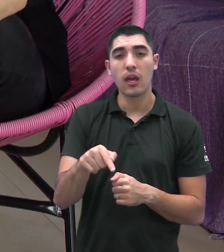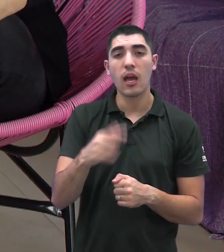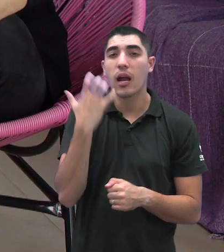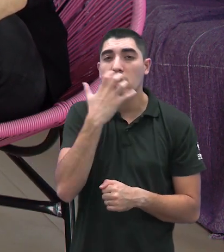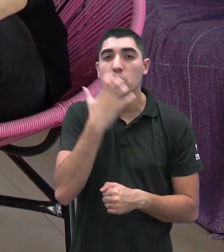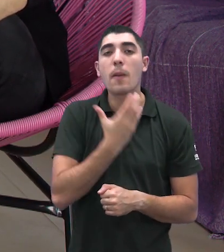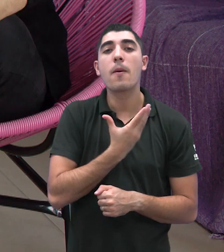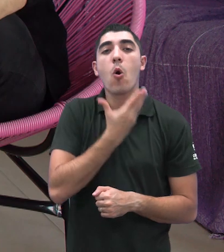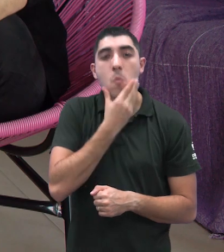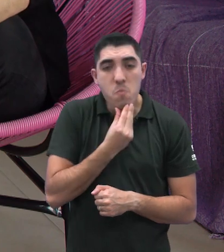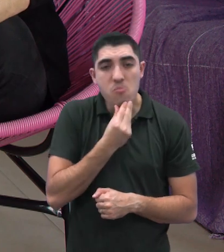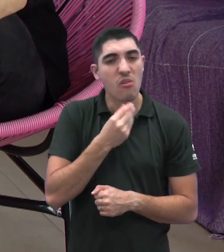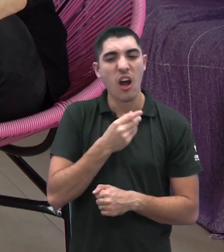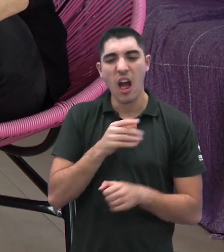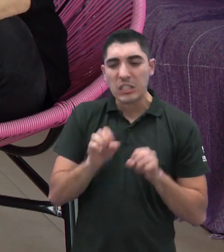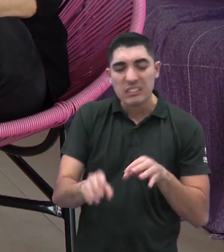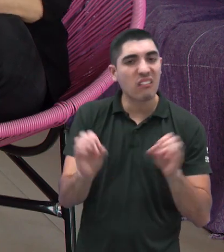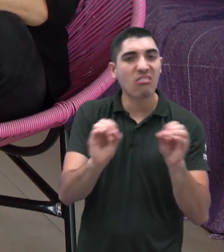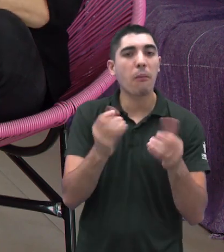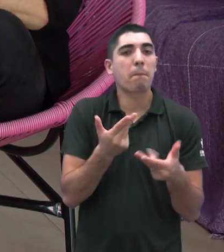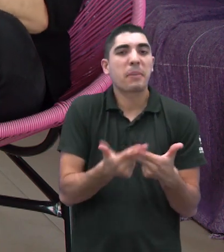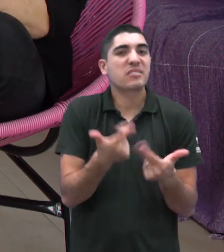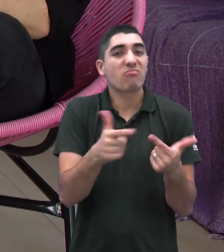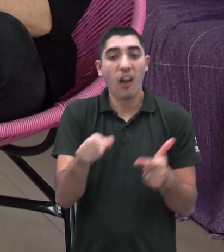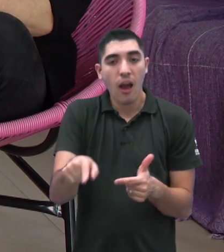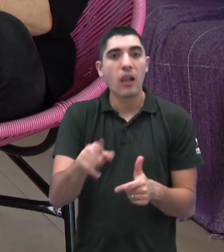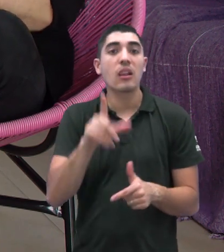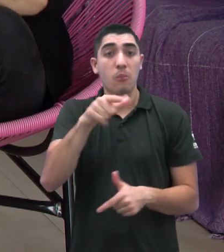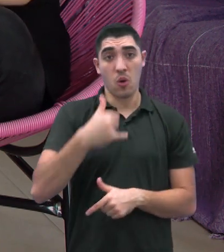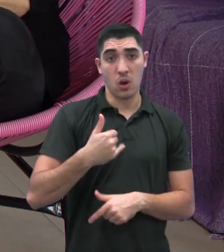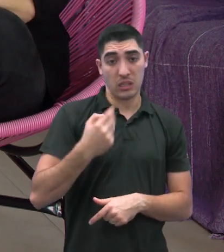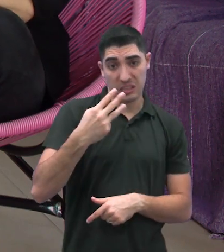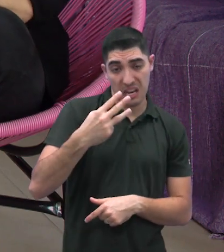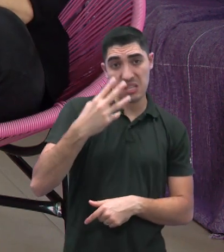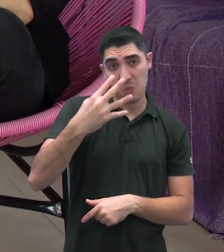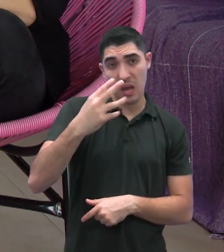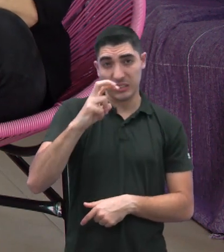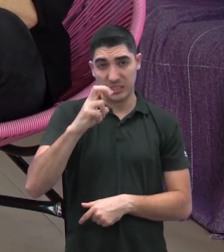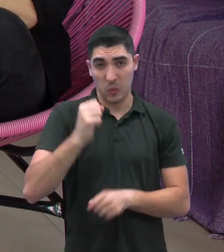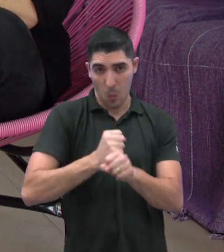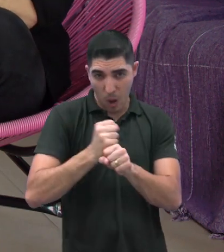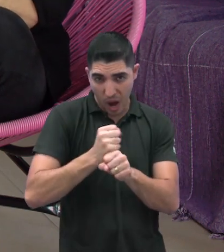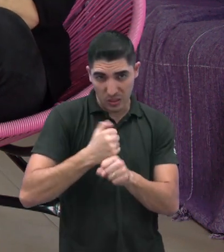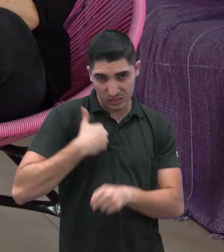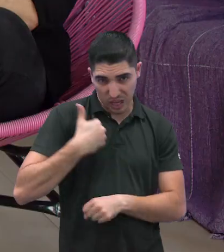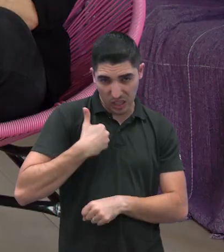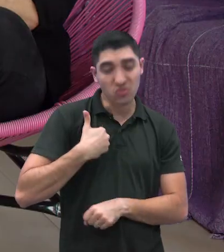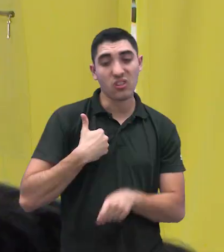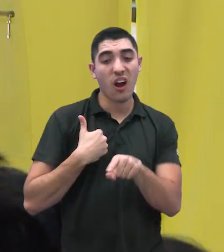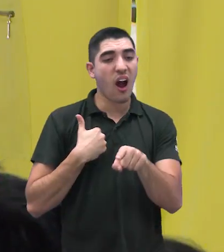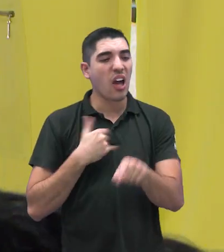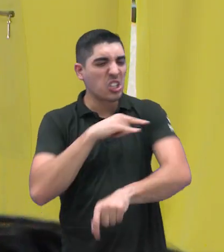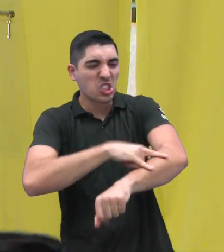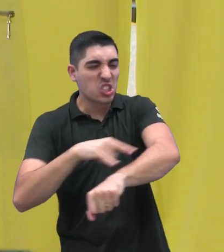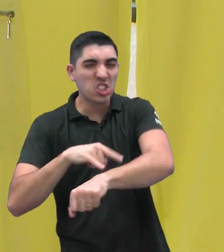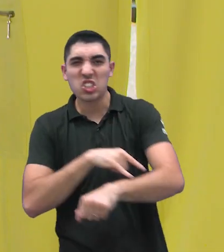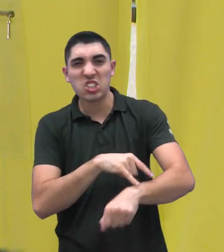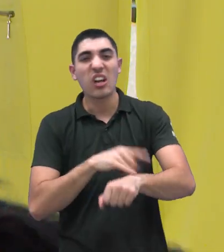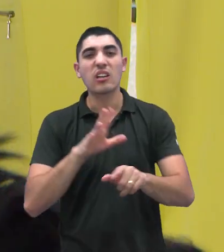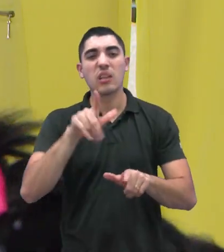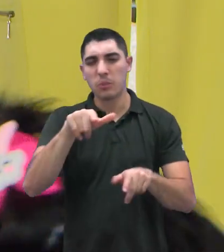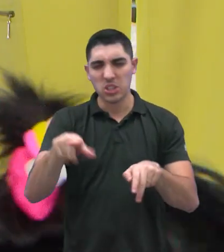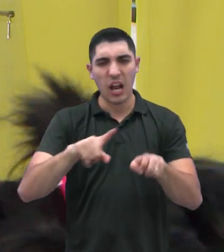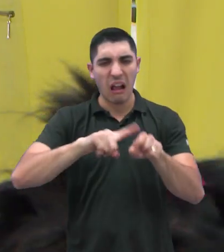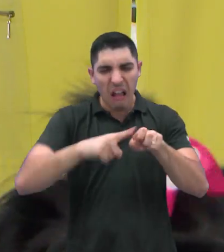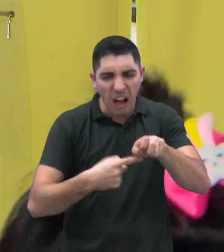as pessoas não têm paciência de ensinar. E aí com 3, 4, 5 anos, os canis também que vendem esses animais não querem mais eles, porque já deram